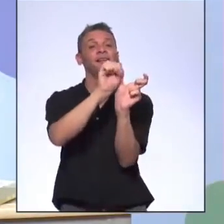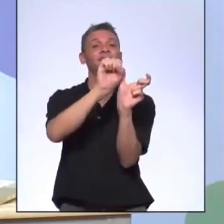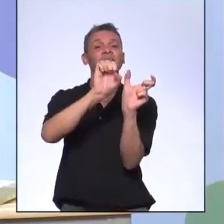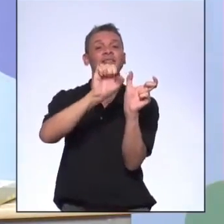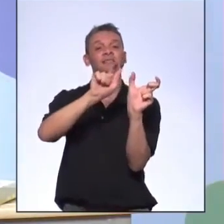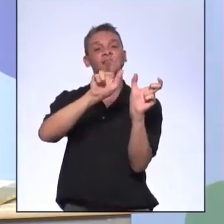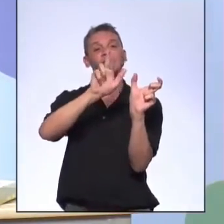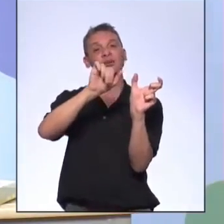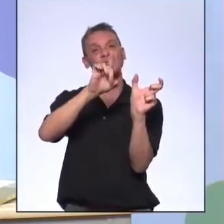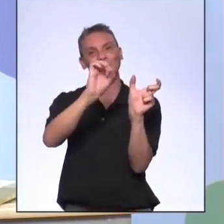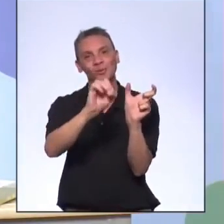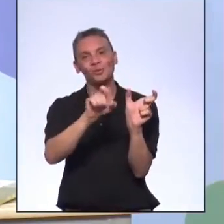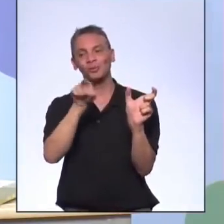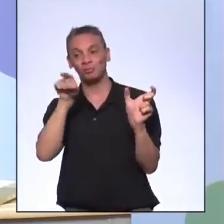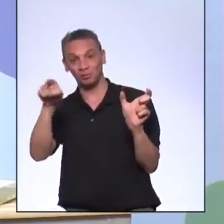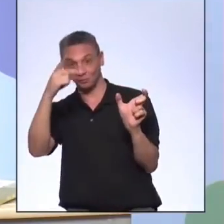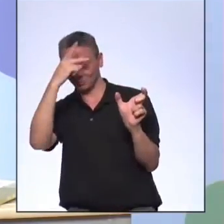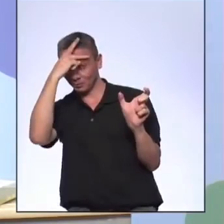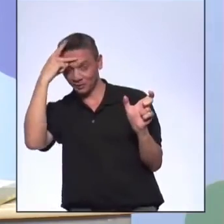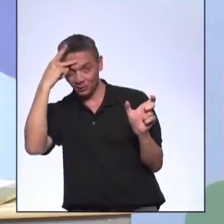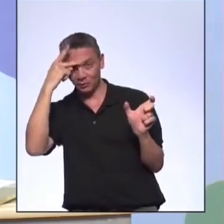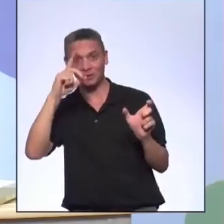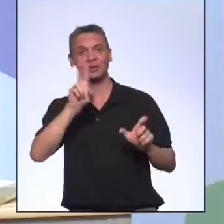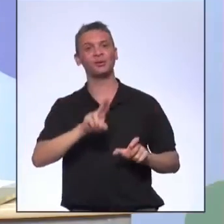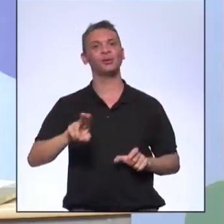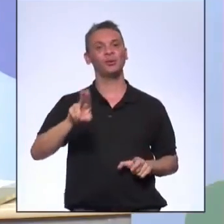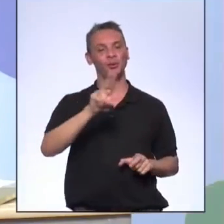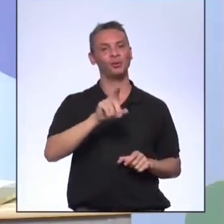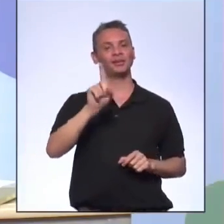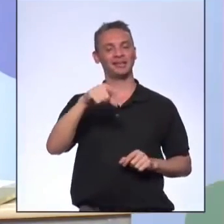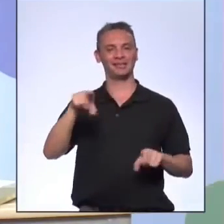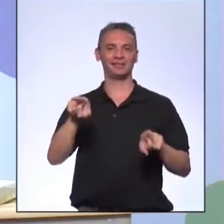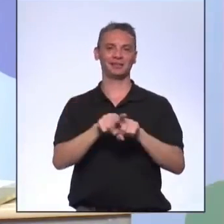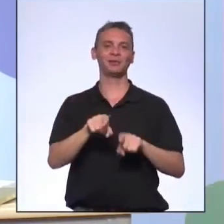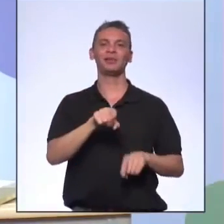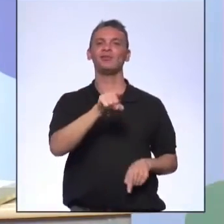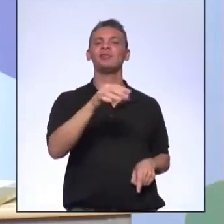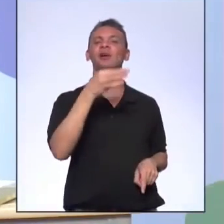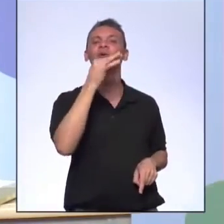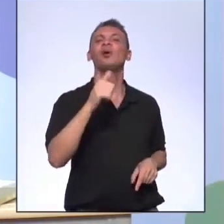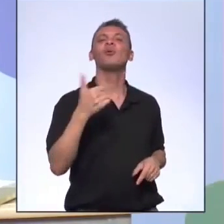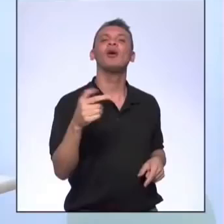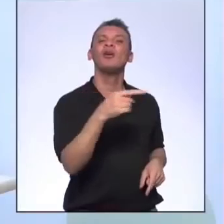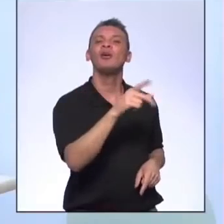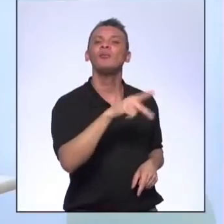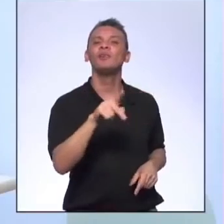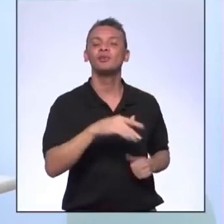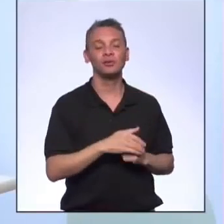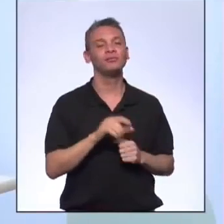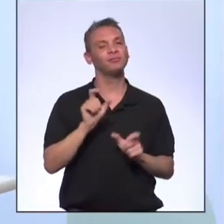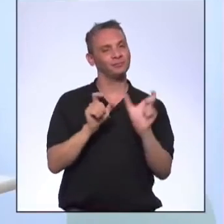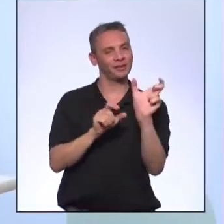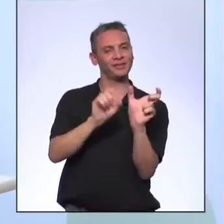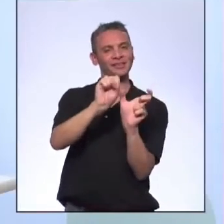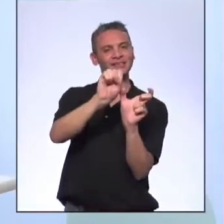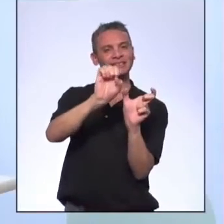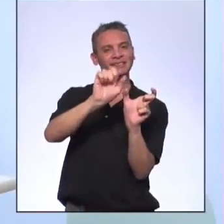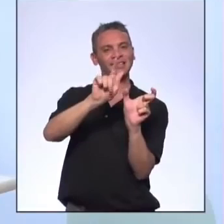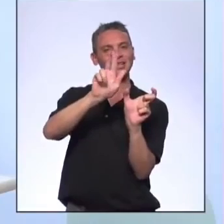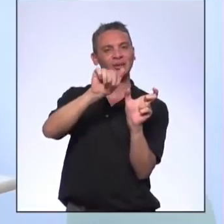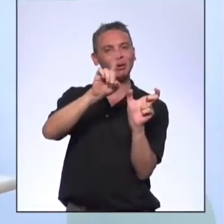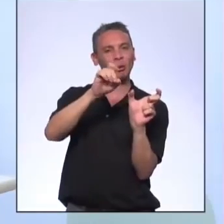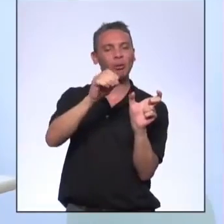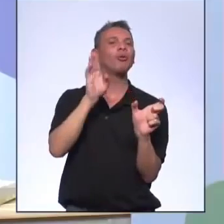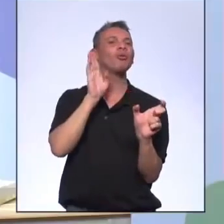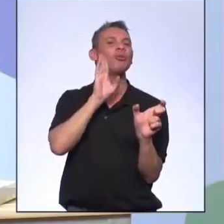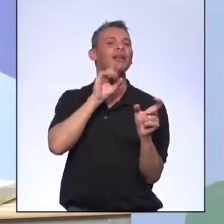fulano, acontece tal. Então, eu acabo usando esse. Não sei por quê. Qual que você prefere, professor? Segundo, acho legal também. Não Segundo, sei por quê. é Eu sempre